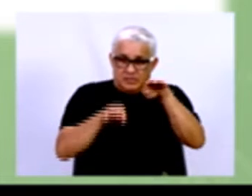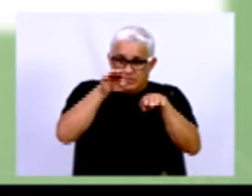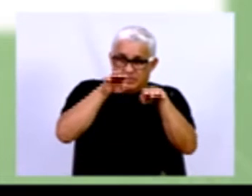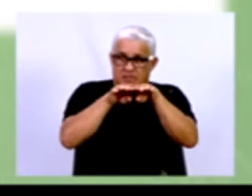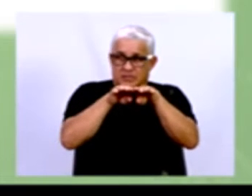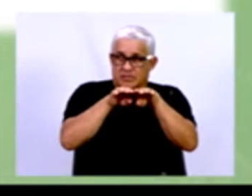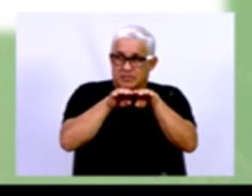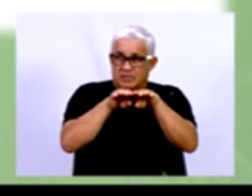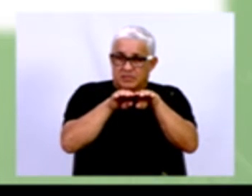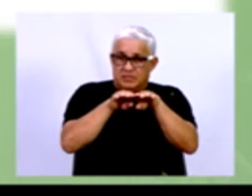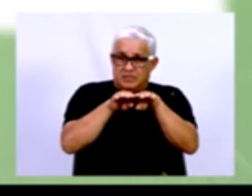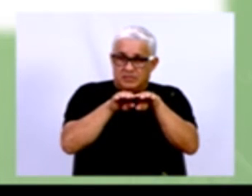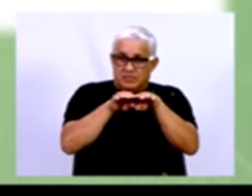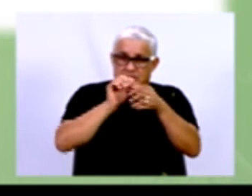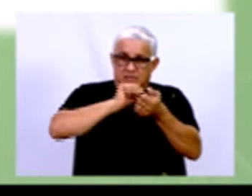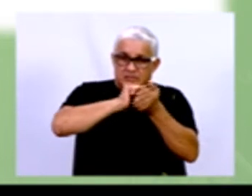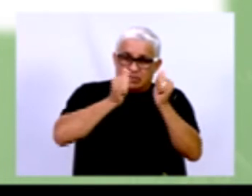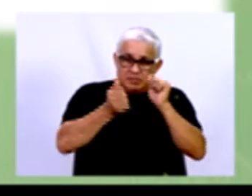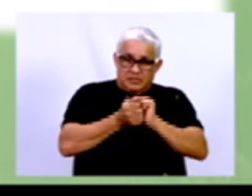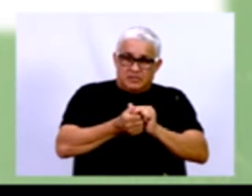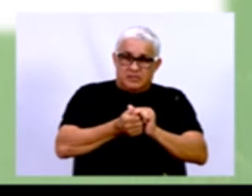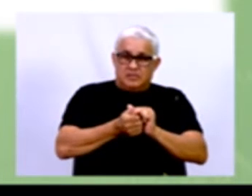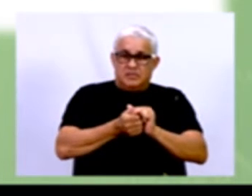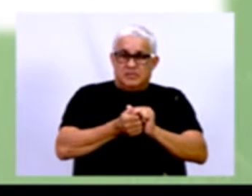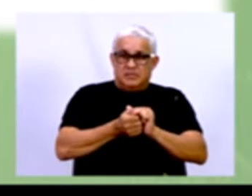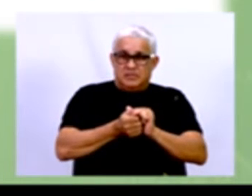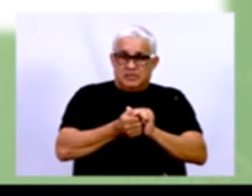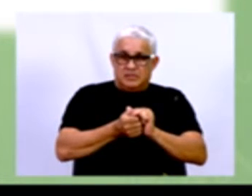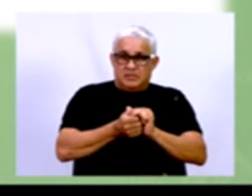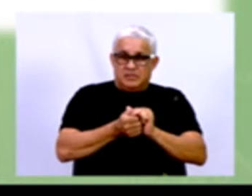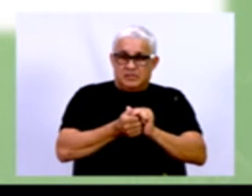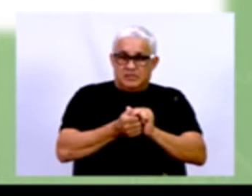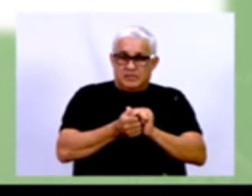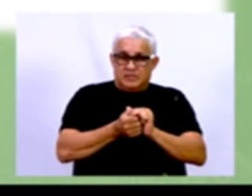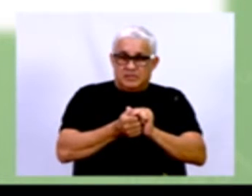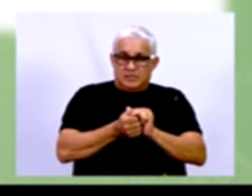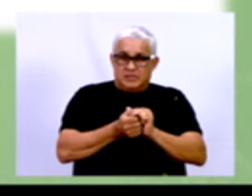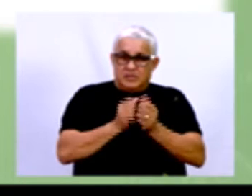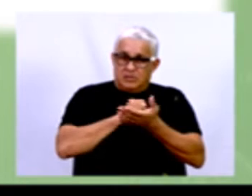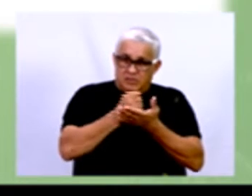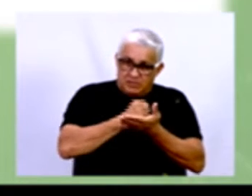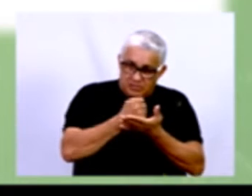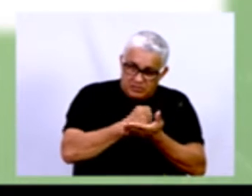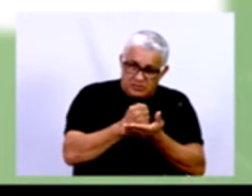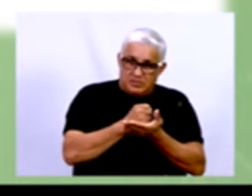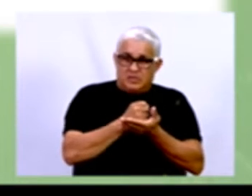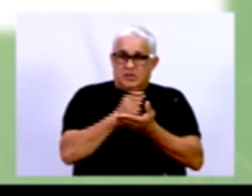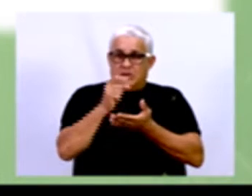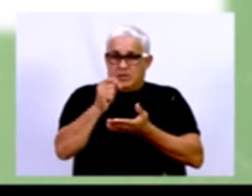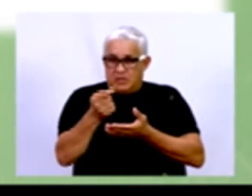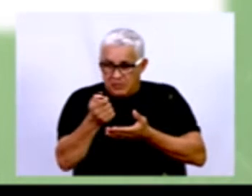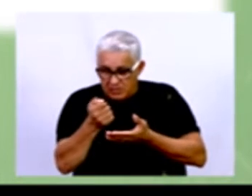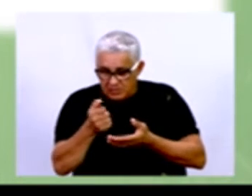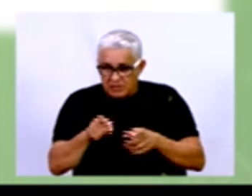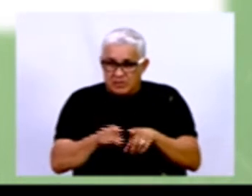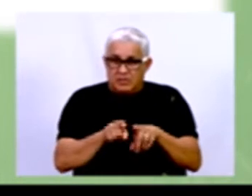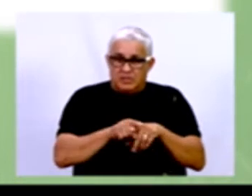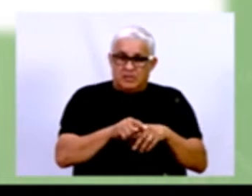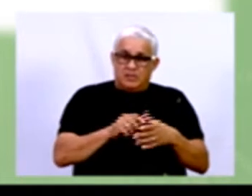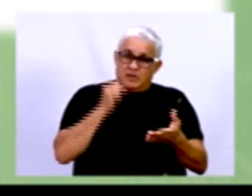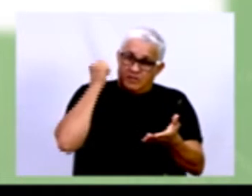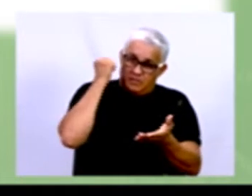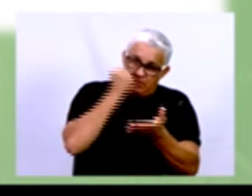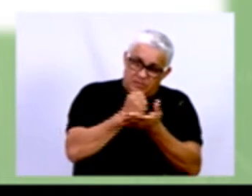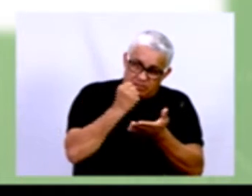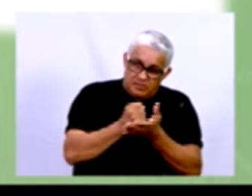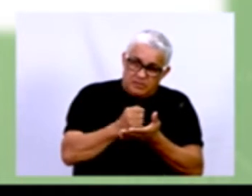macroeconômico. Essa adequação é feita por meio dos seguintes mecanismos: controle da emissão de moeda, fixação da taxa